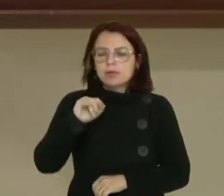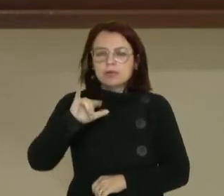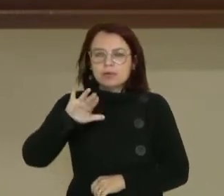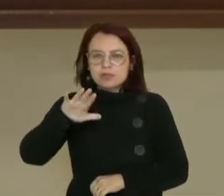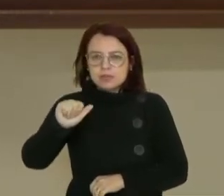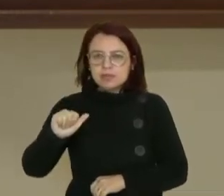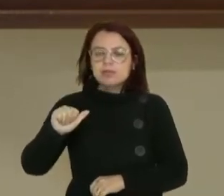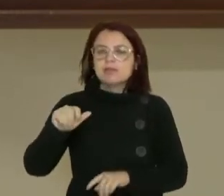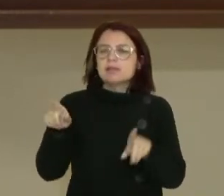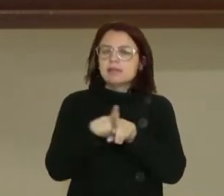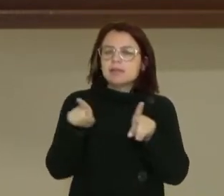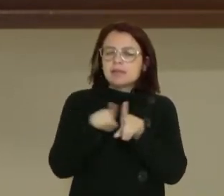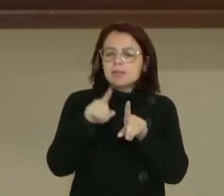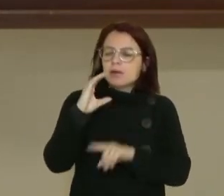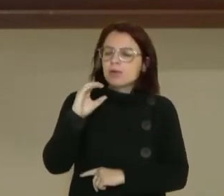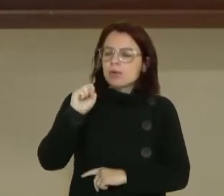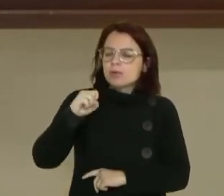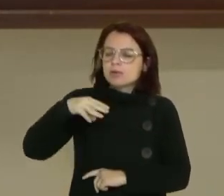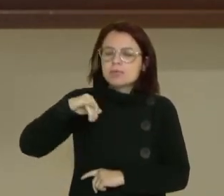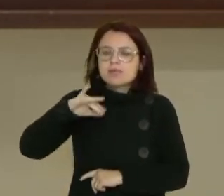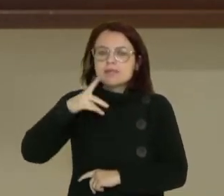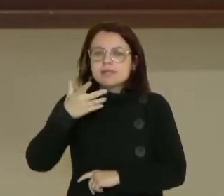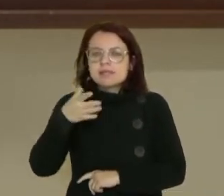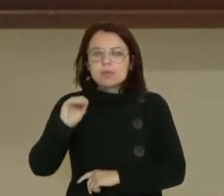e cosmovisões.